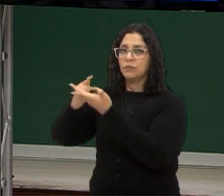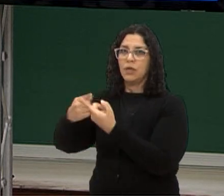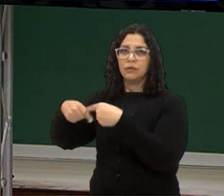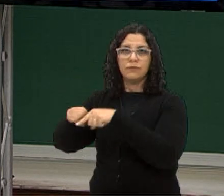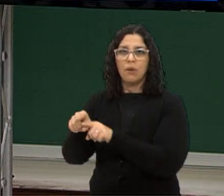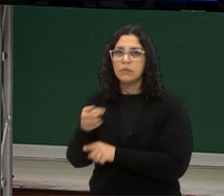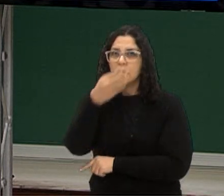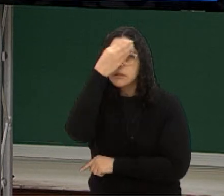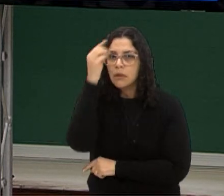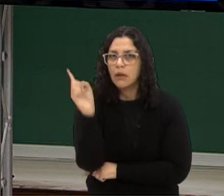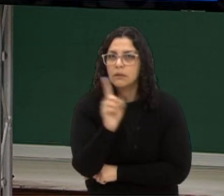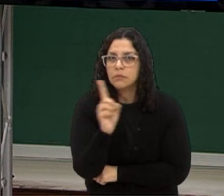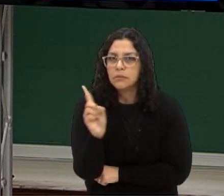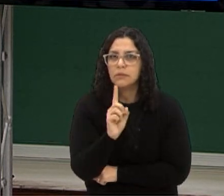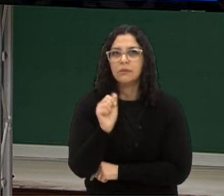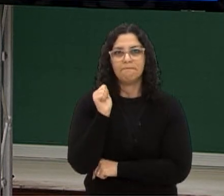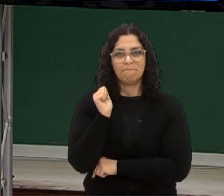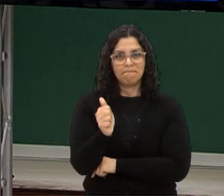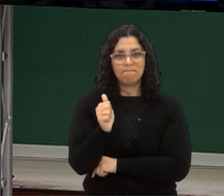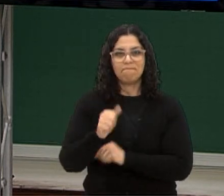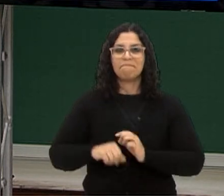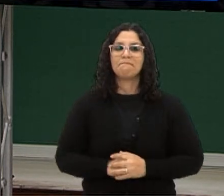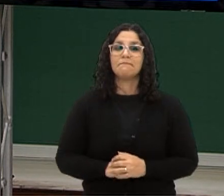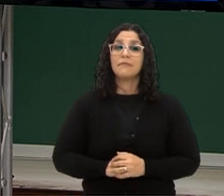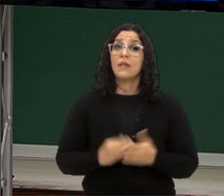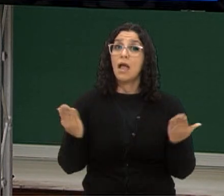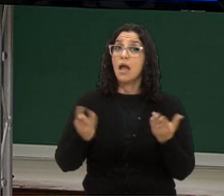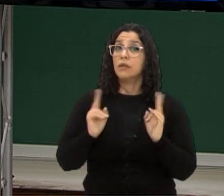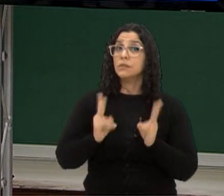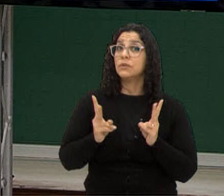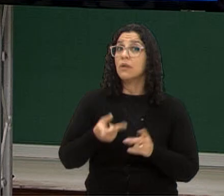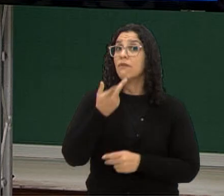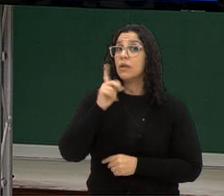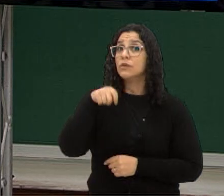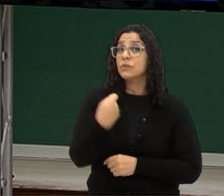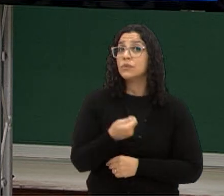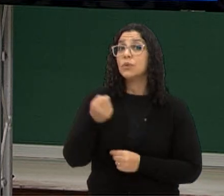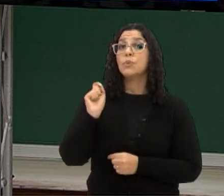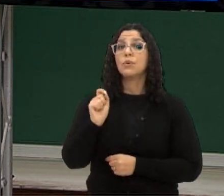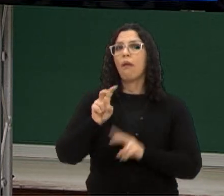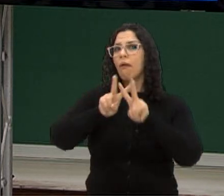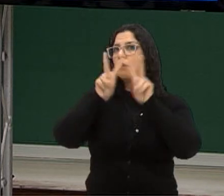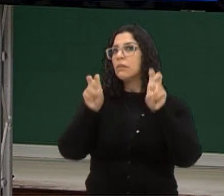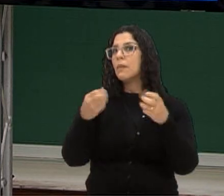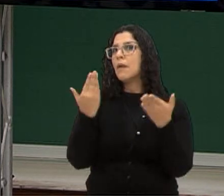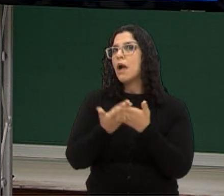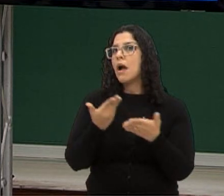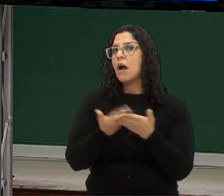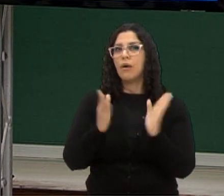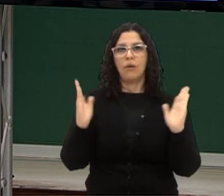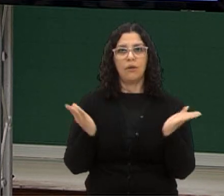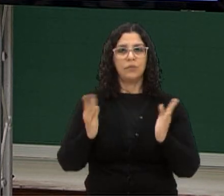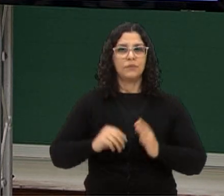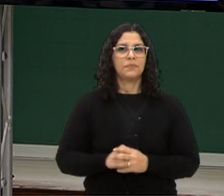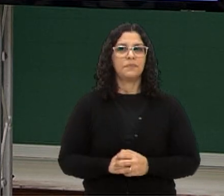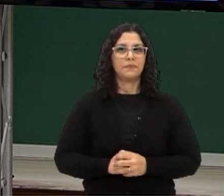não vai esquecer disso. Muito bem, vamos agora falar então sobre o tema da aula de